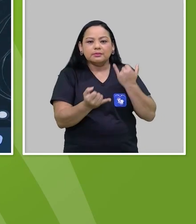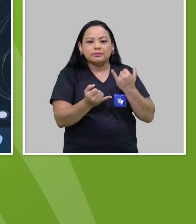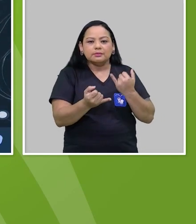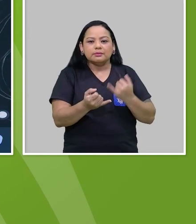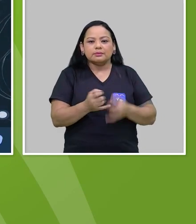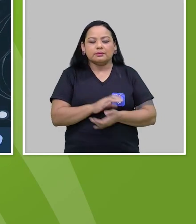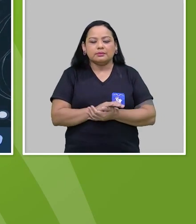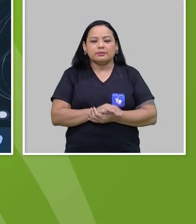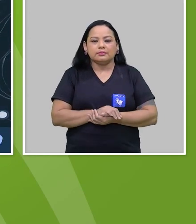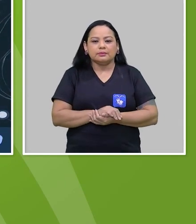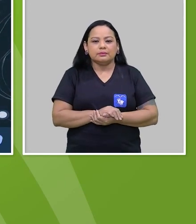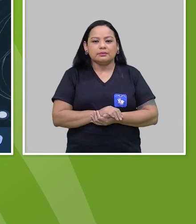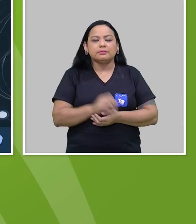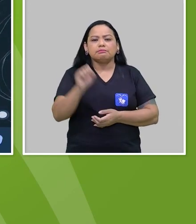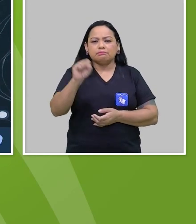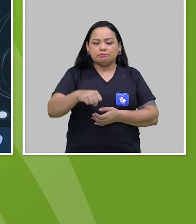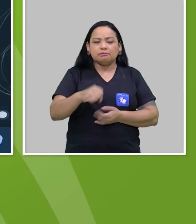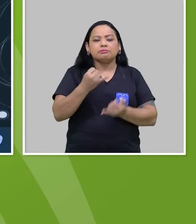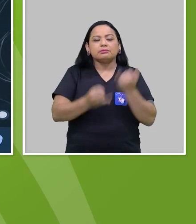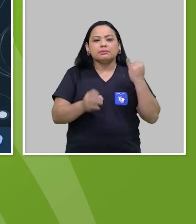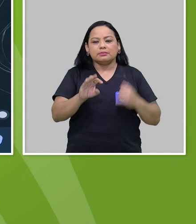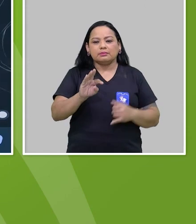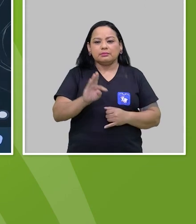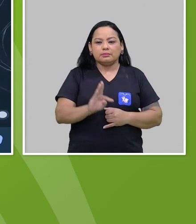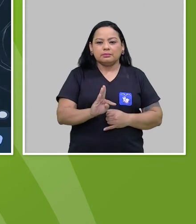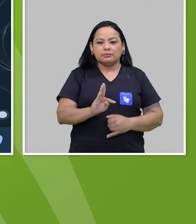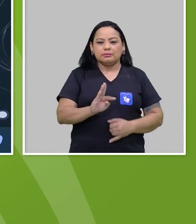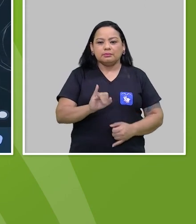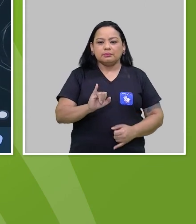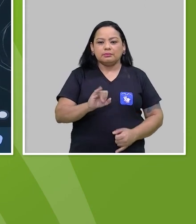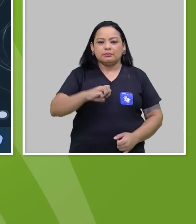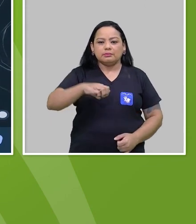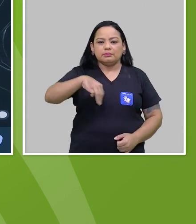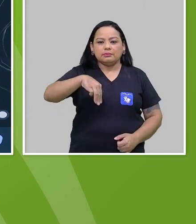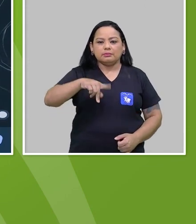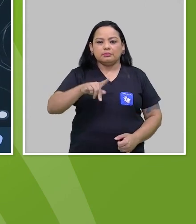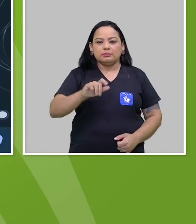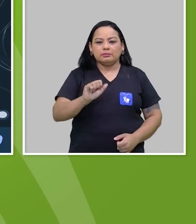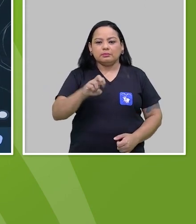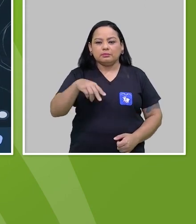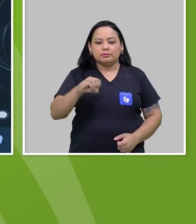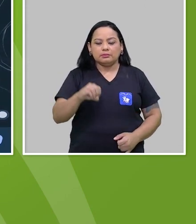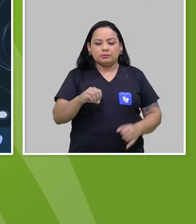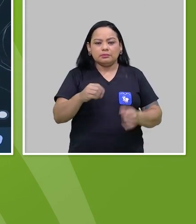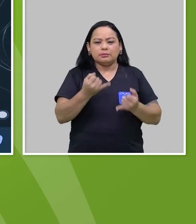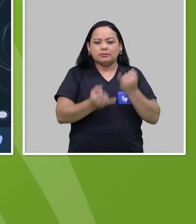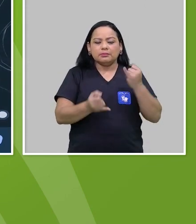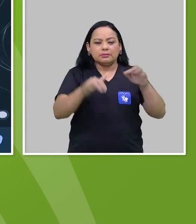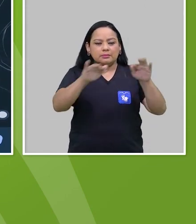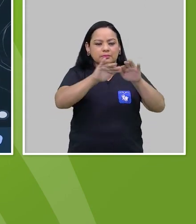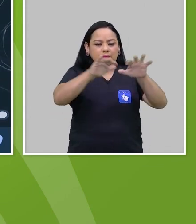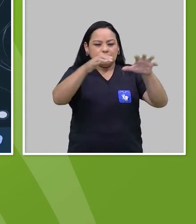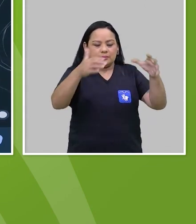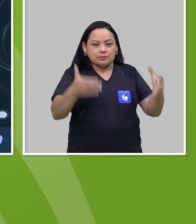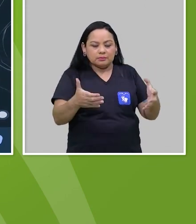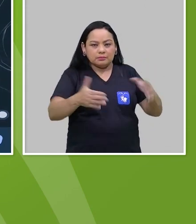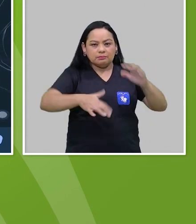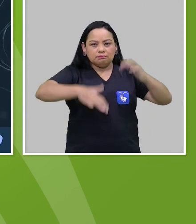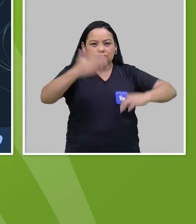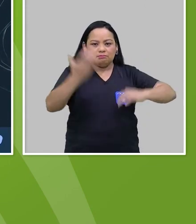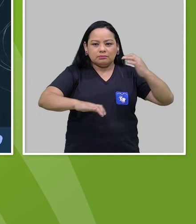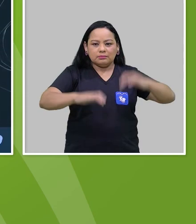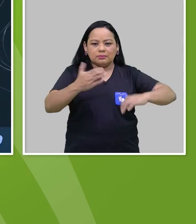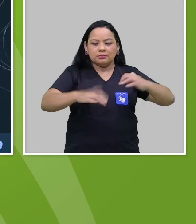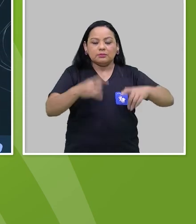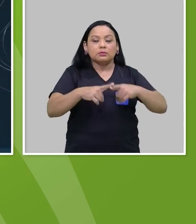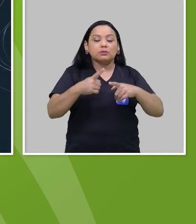tímpano, parece, não é? Parece, então, aquela película do tambor. Por que parece uma película de tambor, gente? Porque é